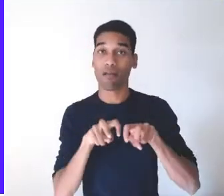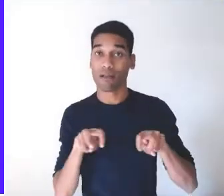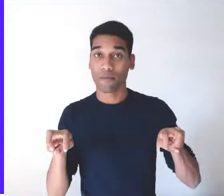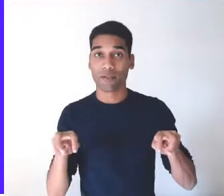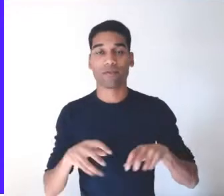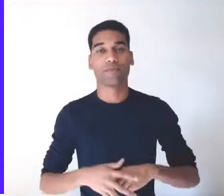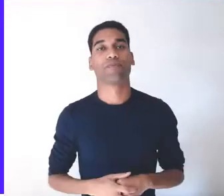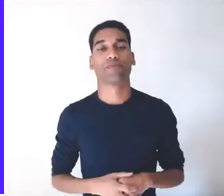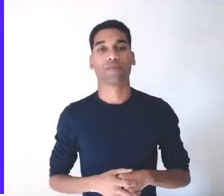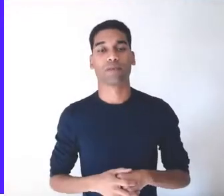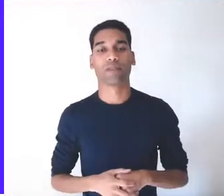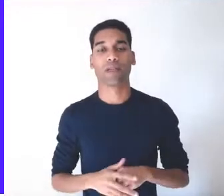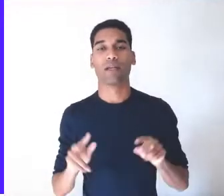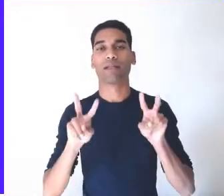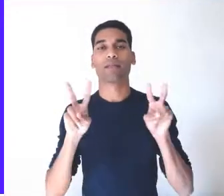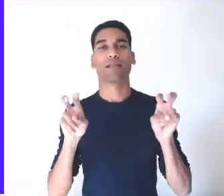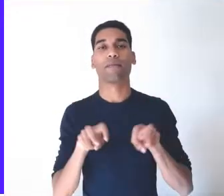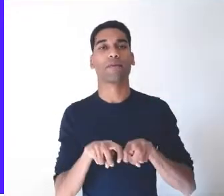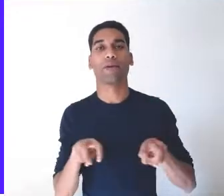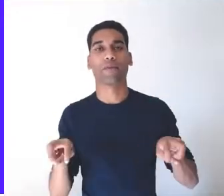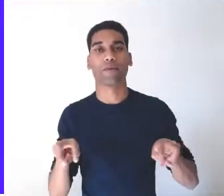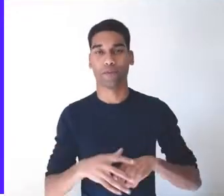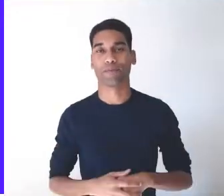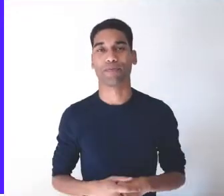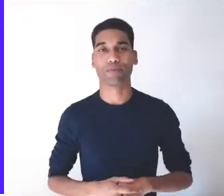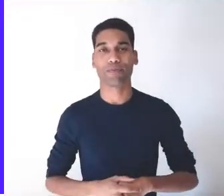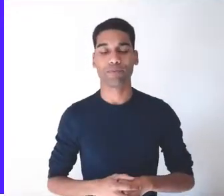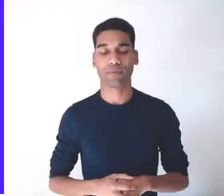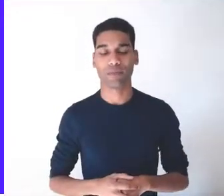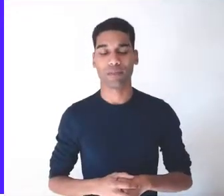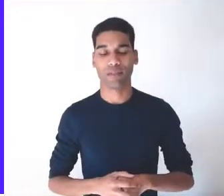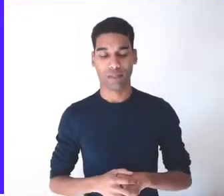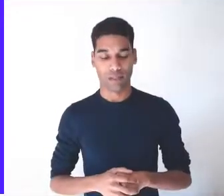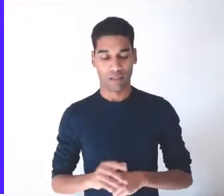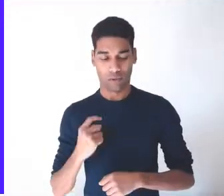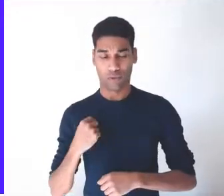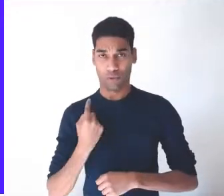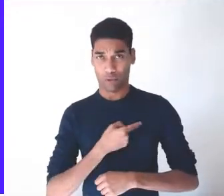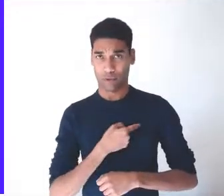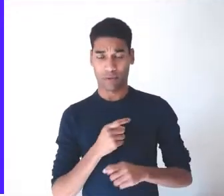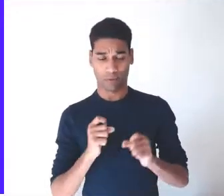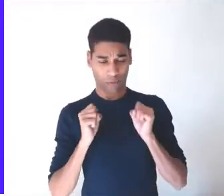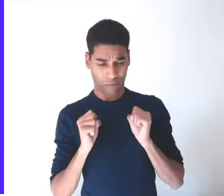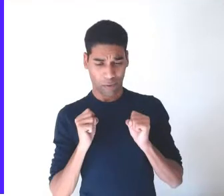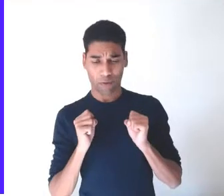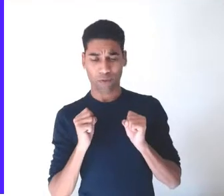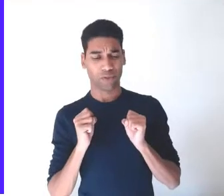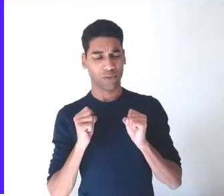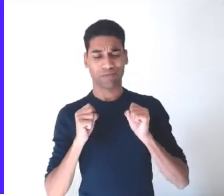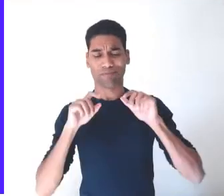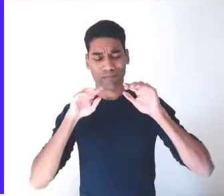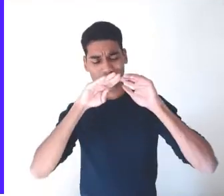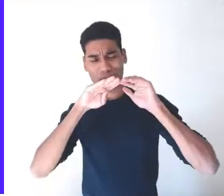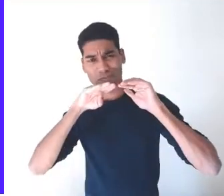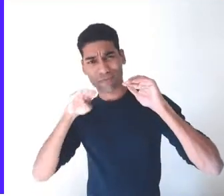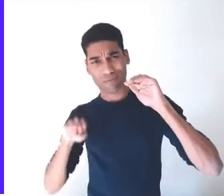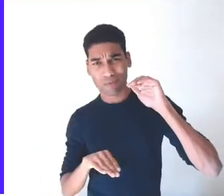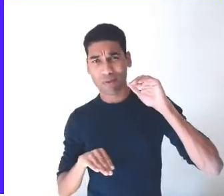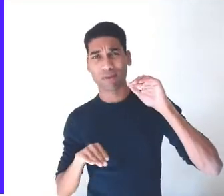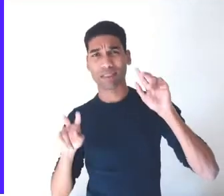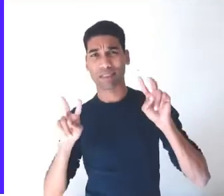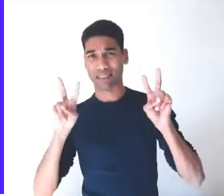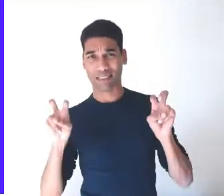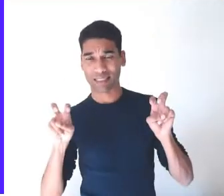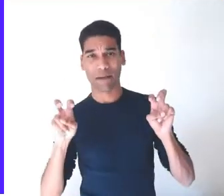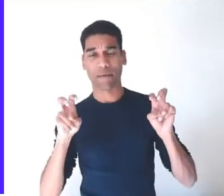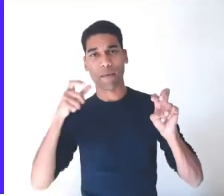né? Como vocês acham que a gente pode deixar a cobertura sobre desigualdade mais interessante? Primeiro, a